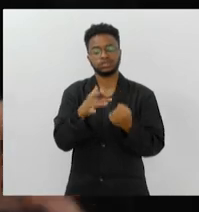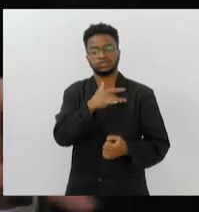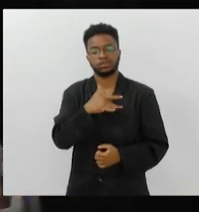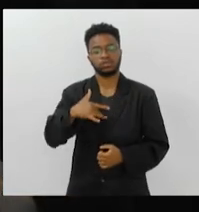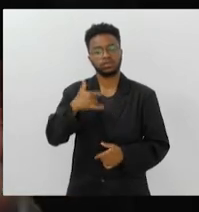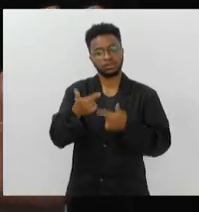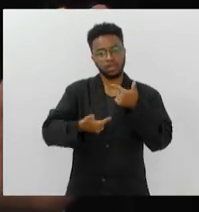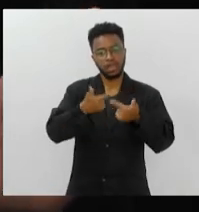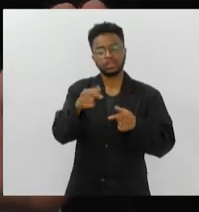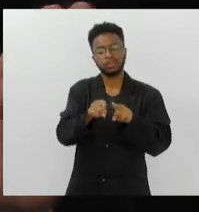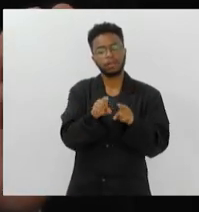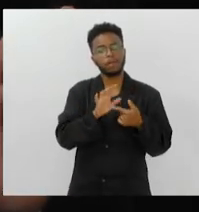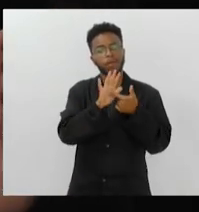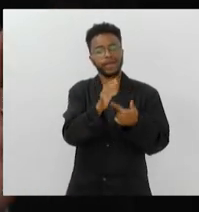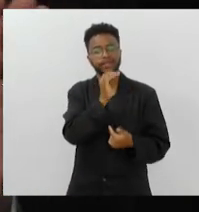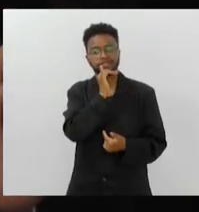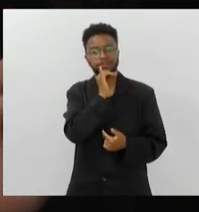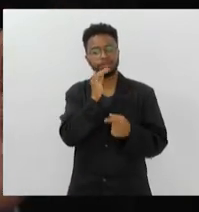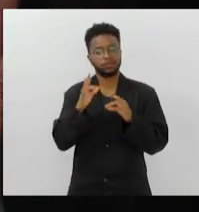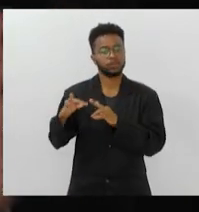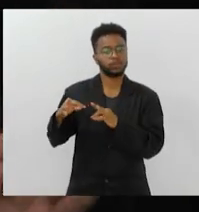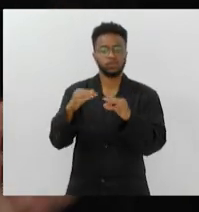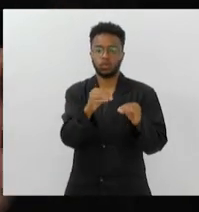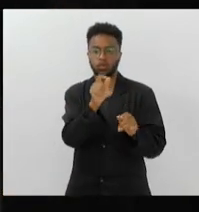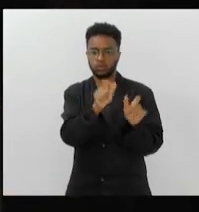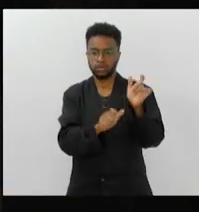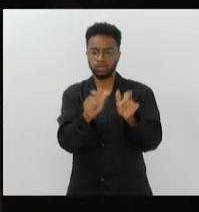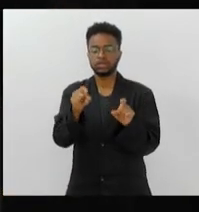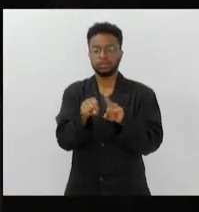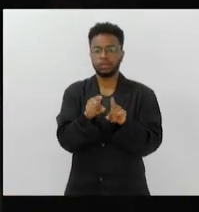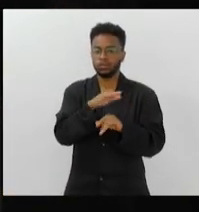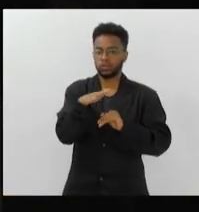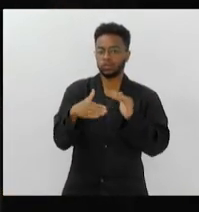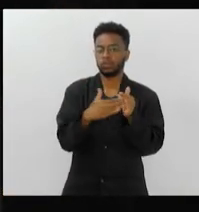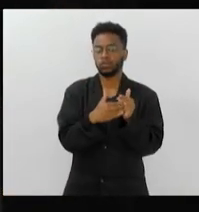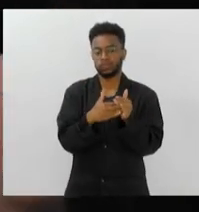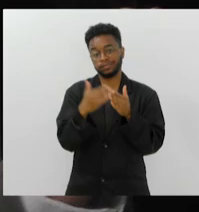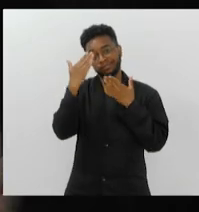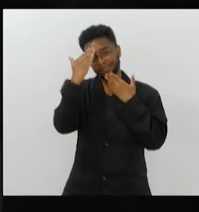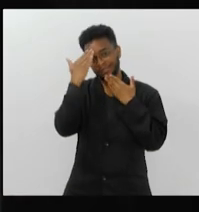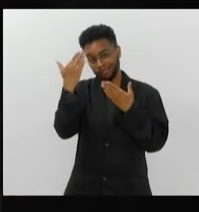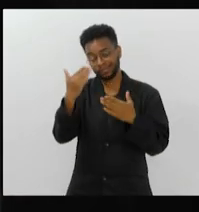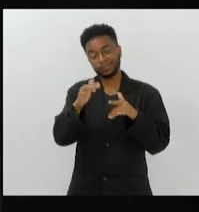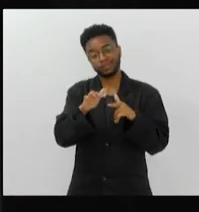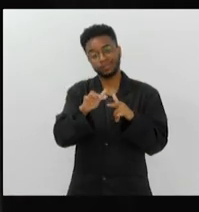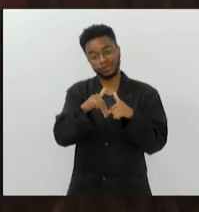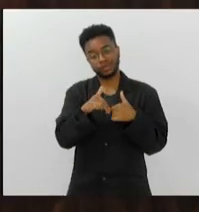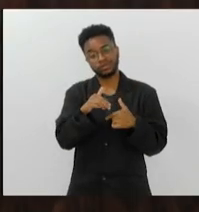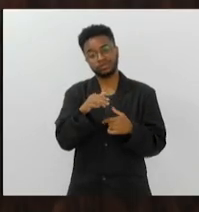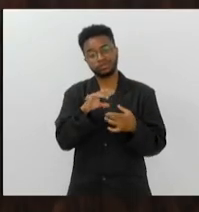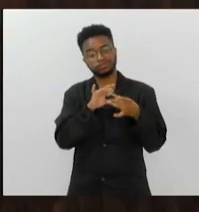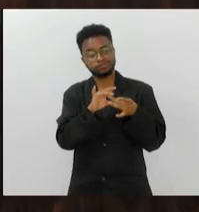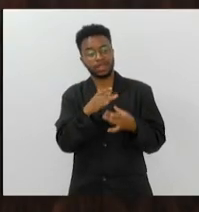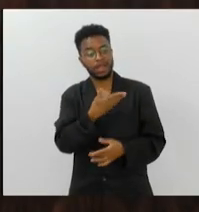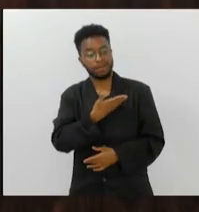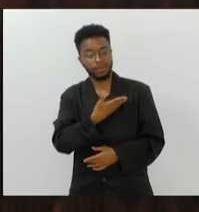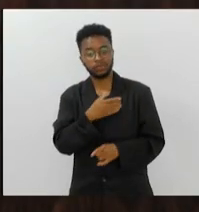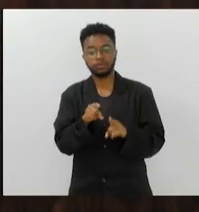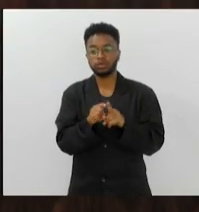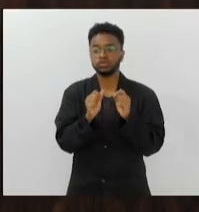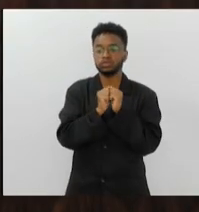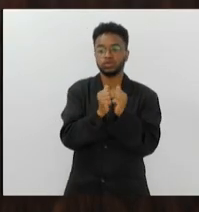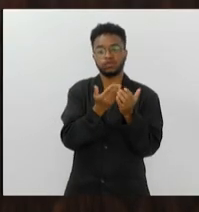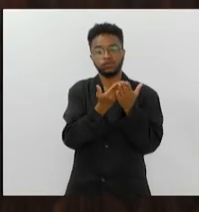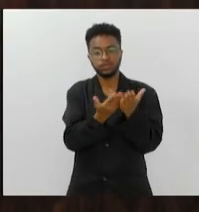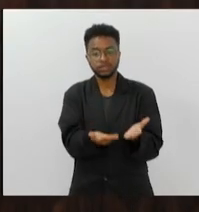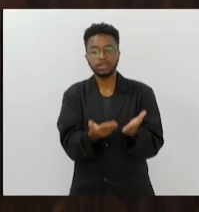isso, ele é exemplo para todos, e para tudo e para todos. Obrigado por ser seu amigo, obrigado por estar junto com você, e